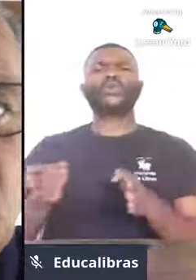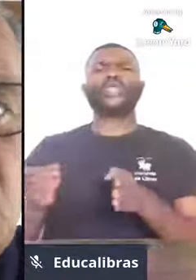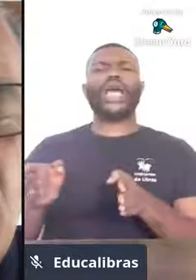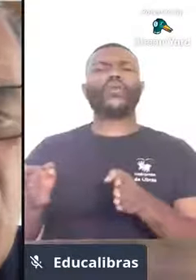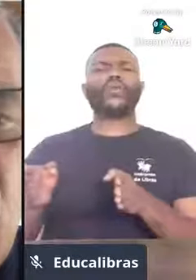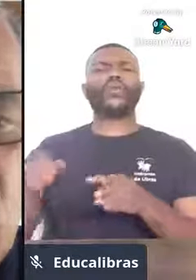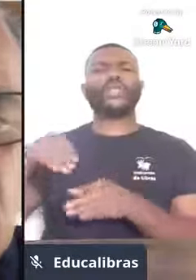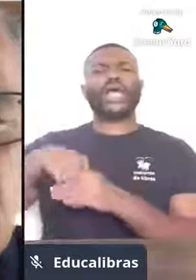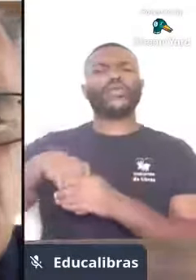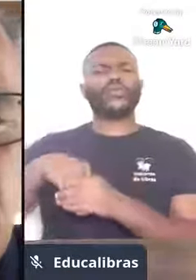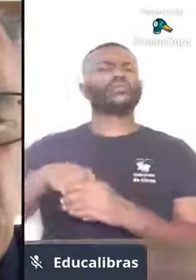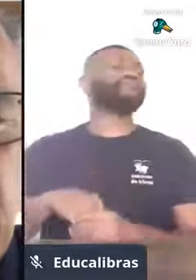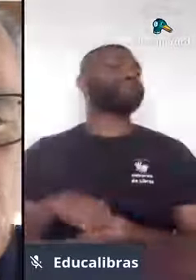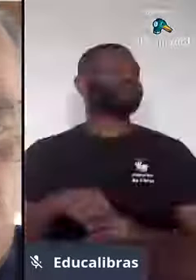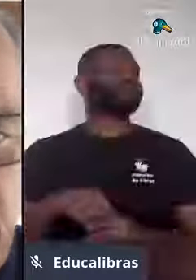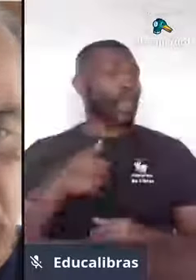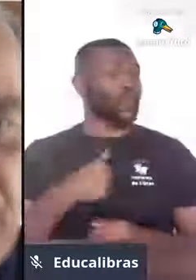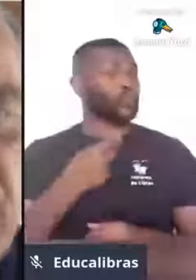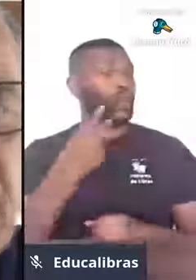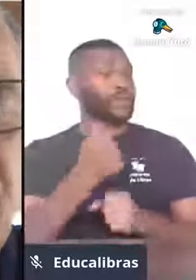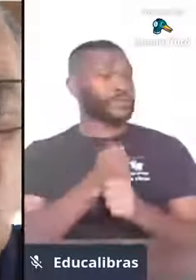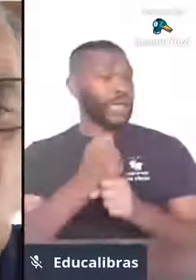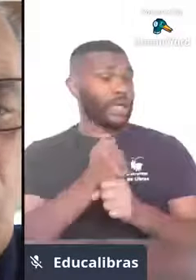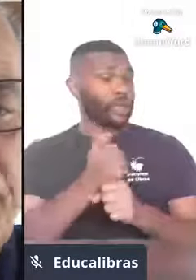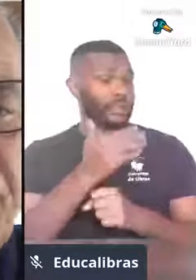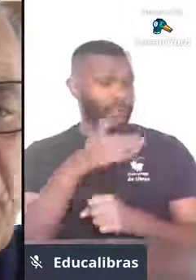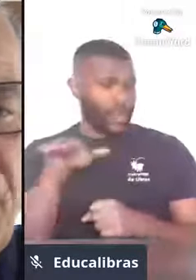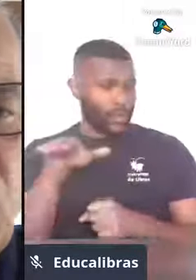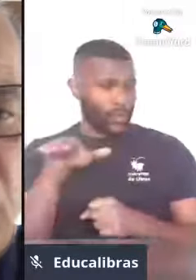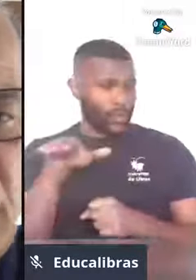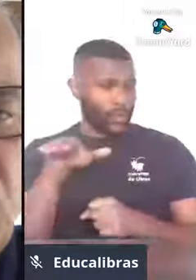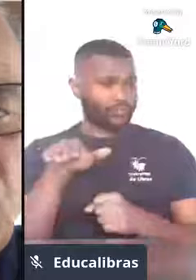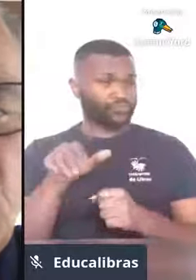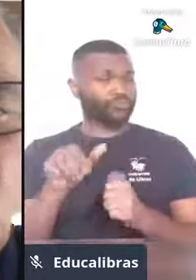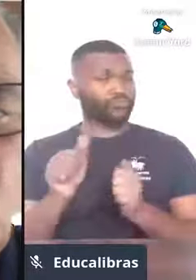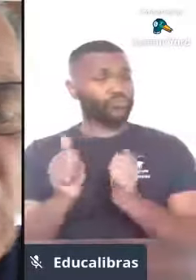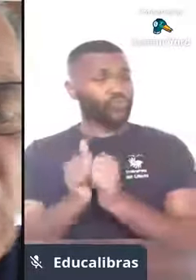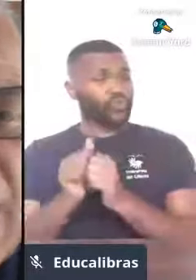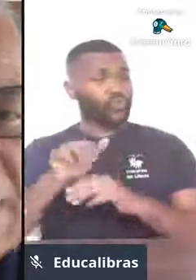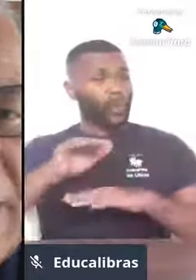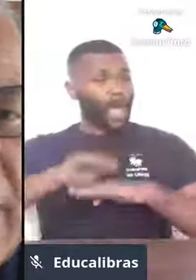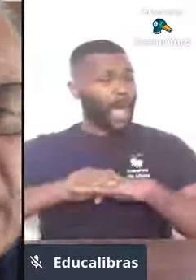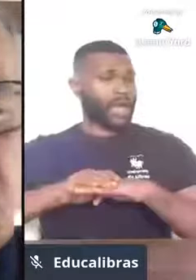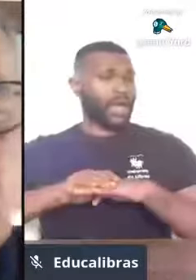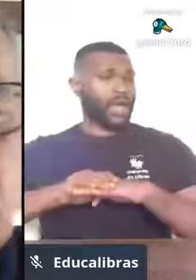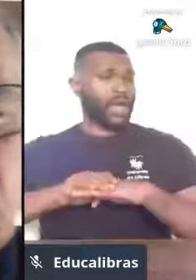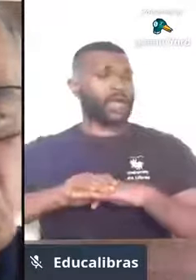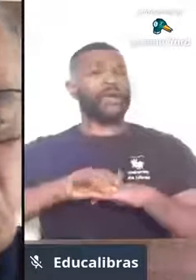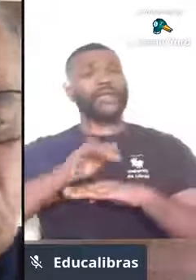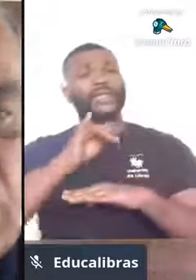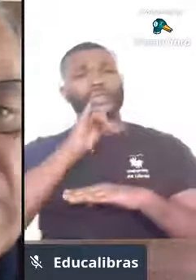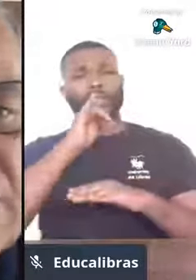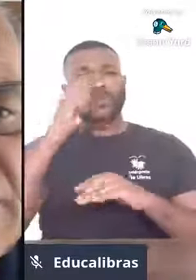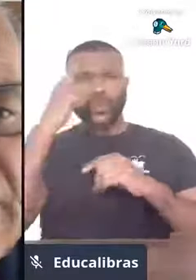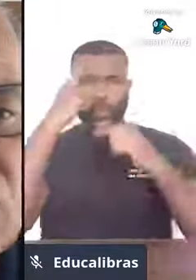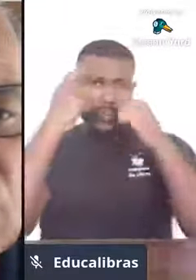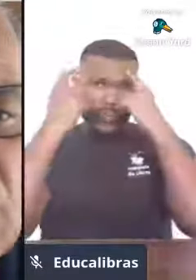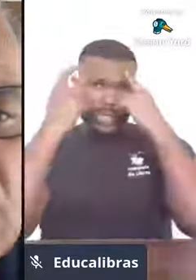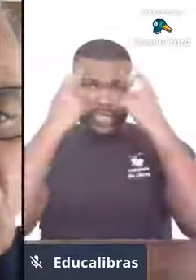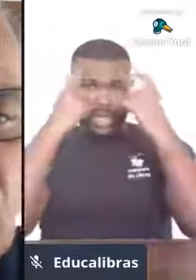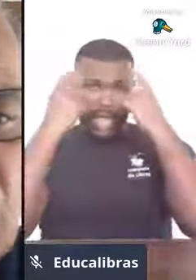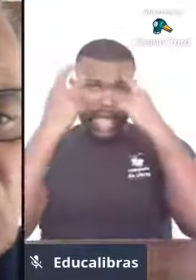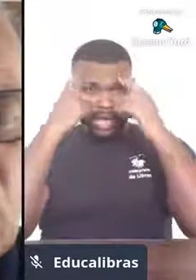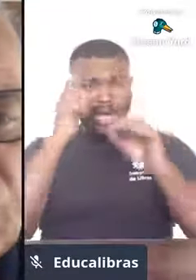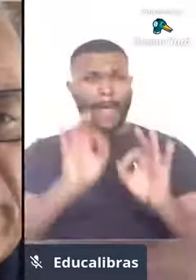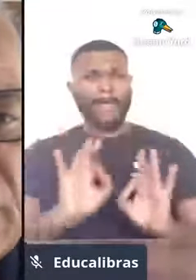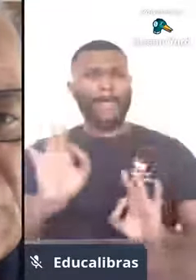anos e meio, o tempo que a Mara ficou, foi o tempo de colocar as ideias no lugar certo,